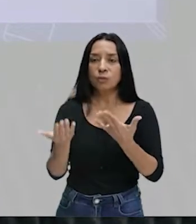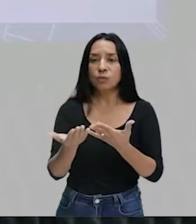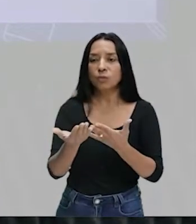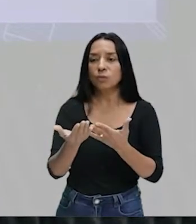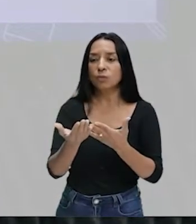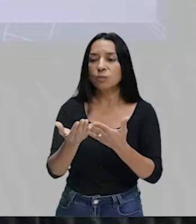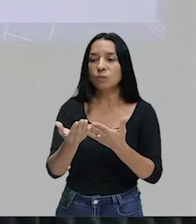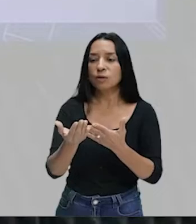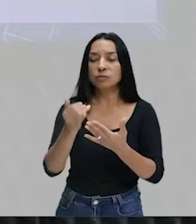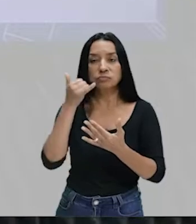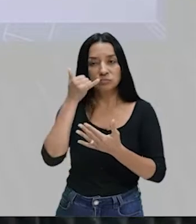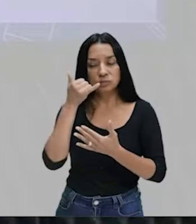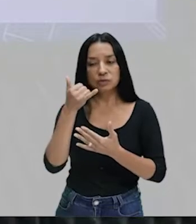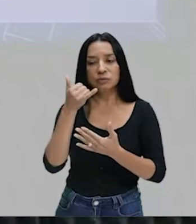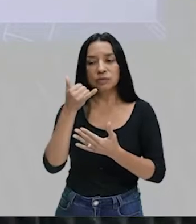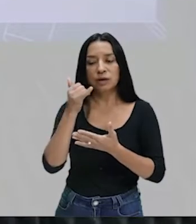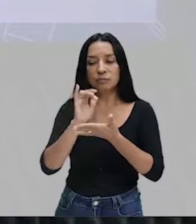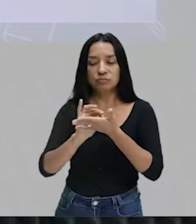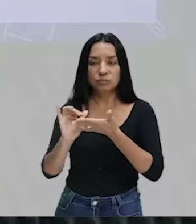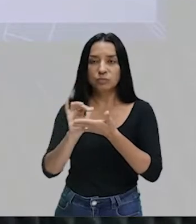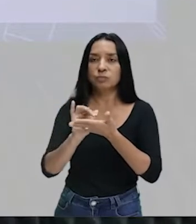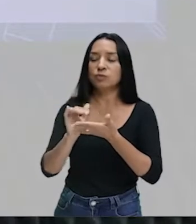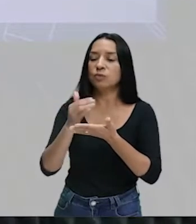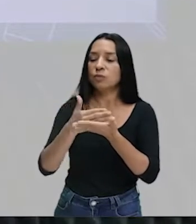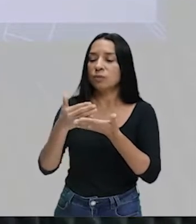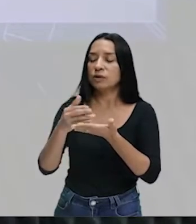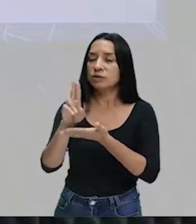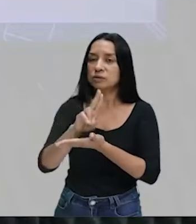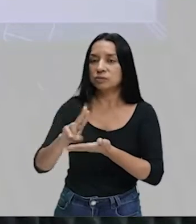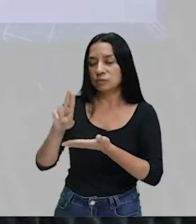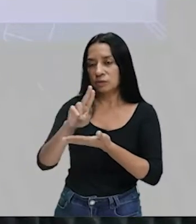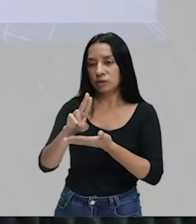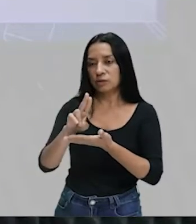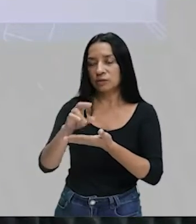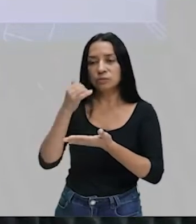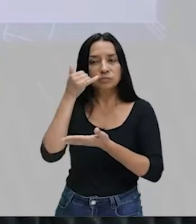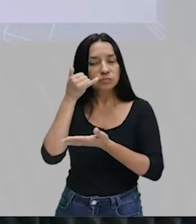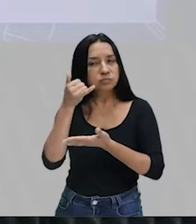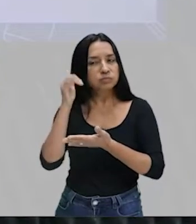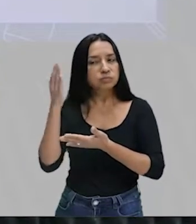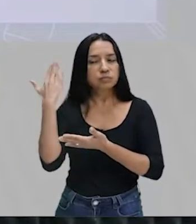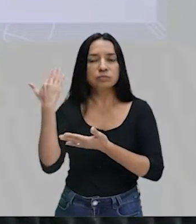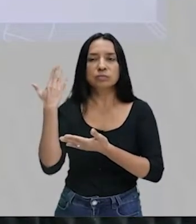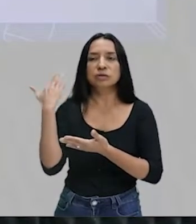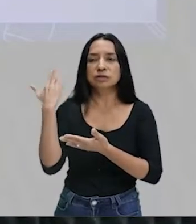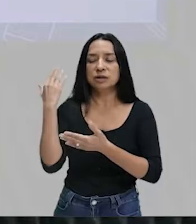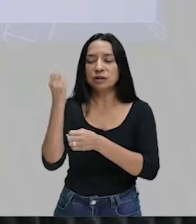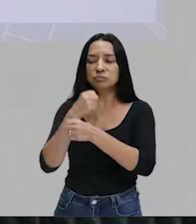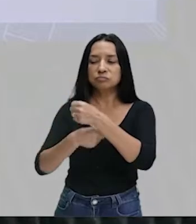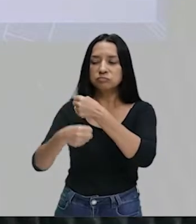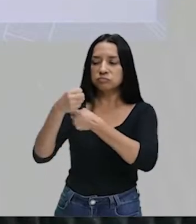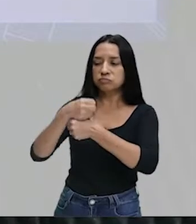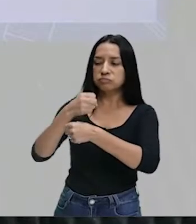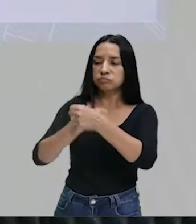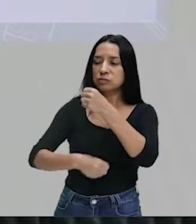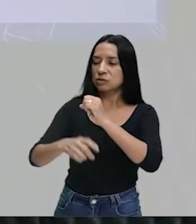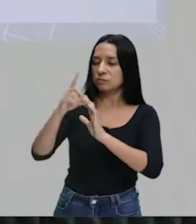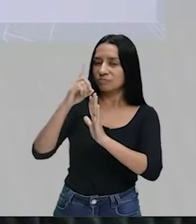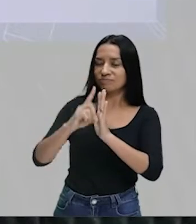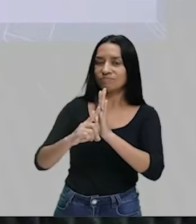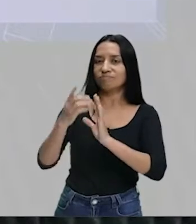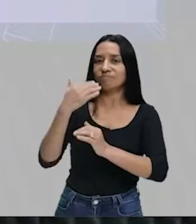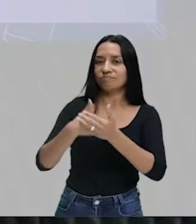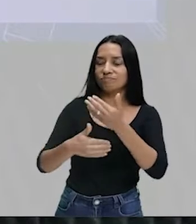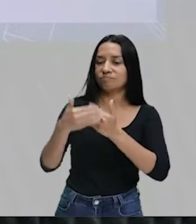o celular começa a ser utilizado e os celulares de antigamente de alguns anos e algumas Décadas atrás